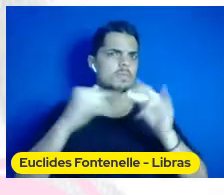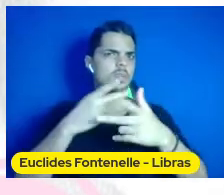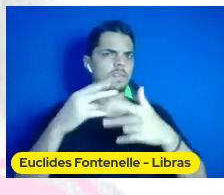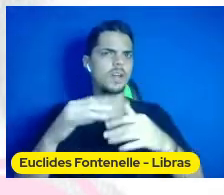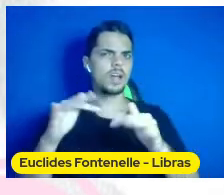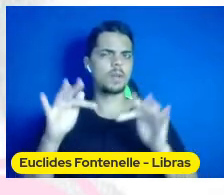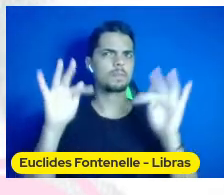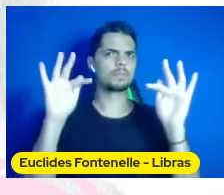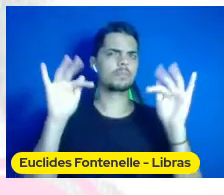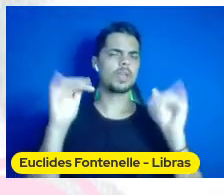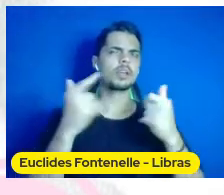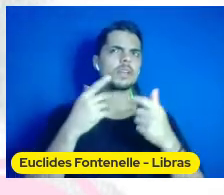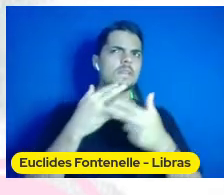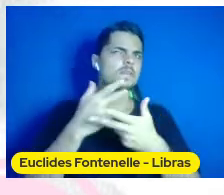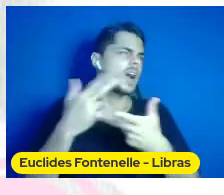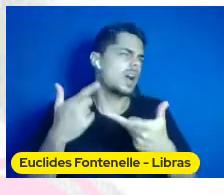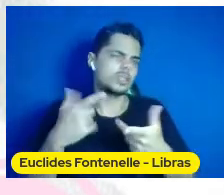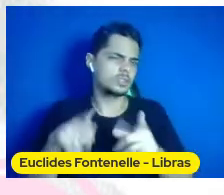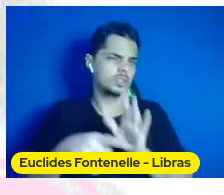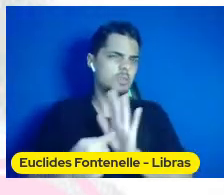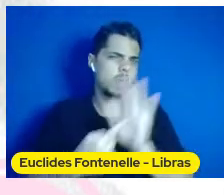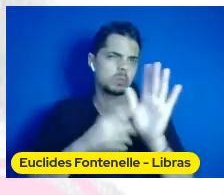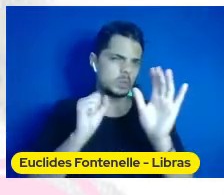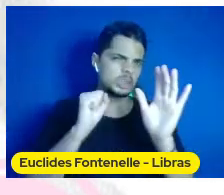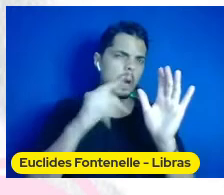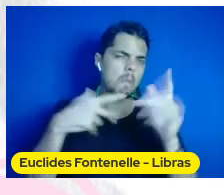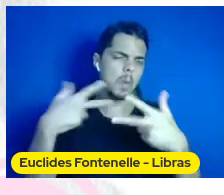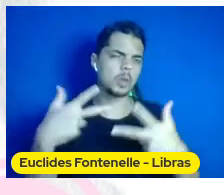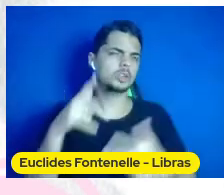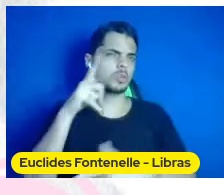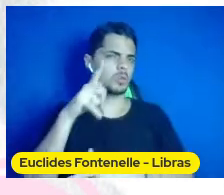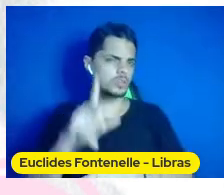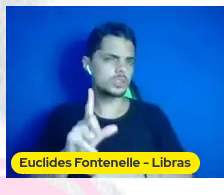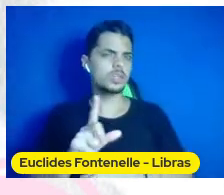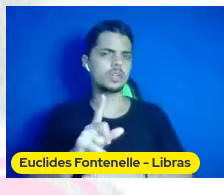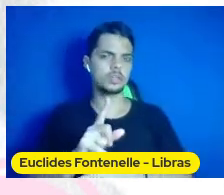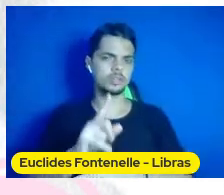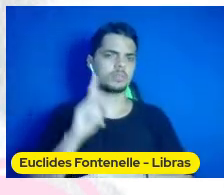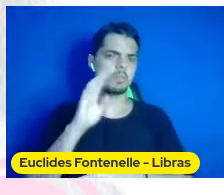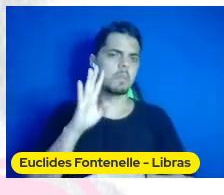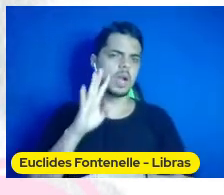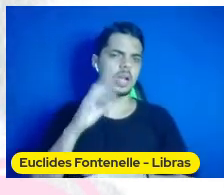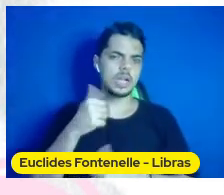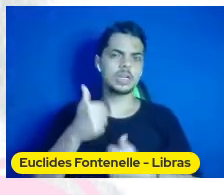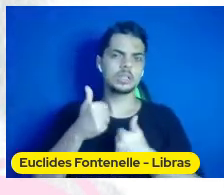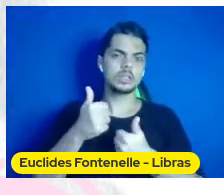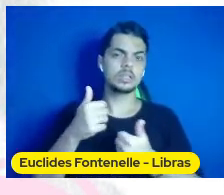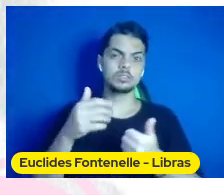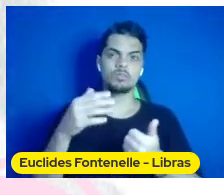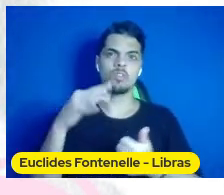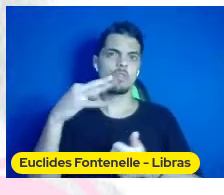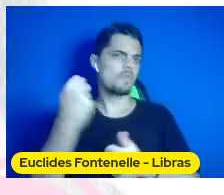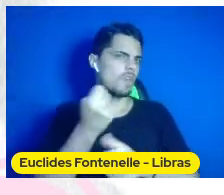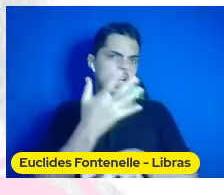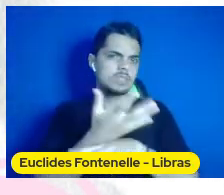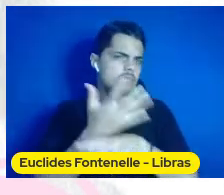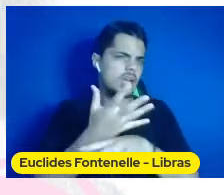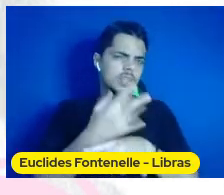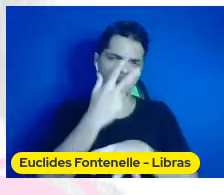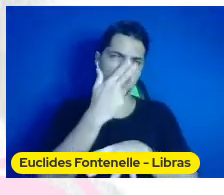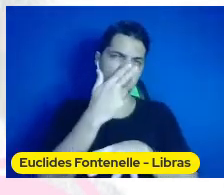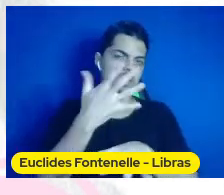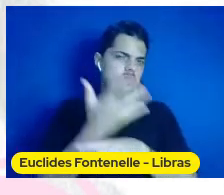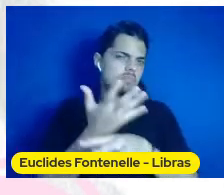na roupa, no cabelo, no posicionamento. Isso é muito legal. Som, para ambientar o som, então a